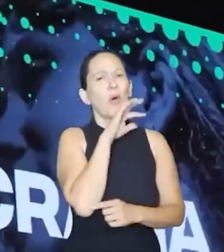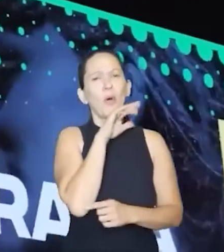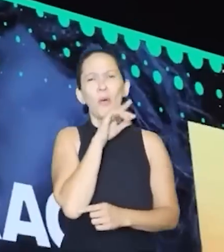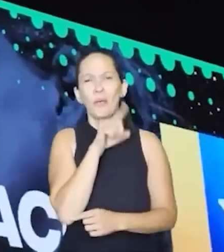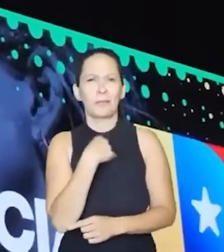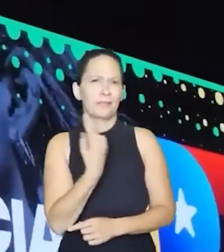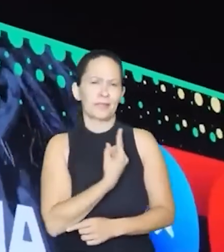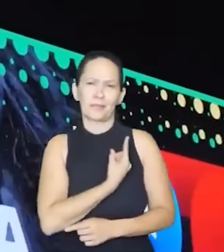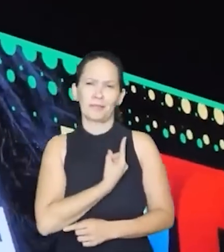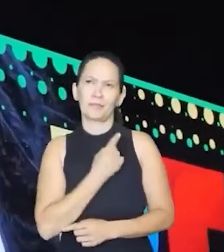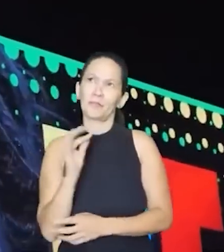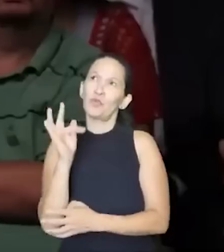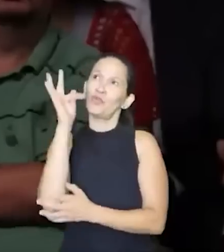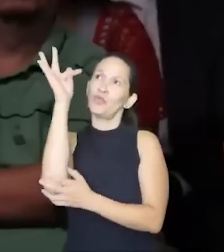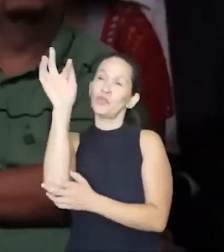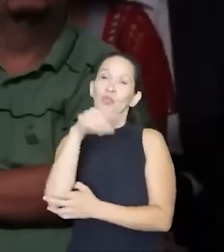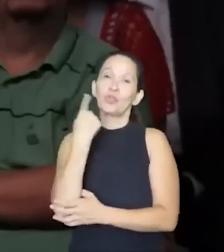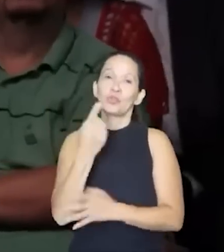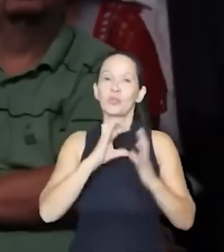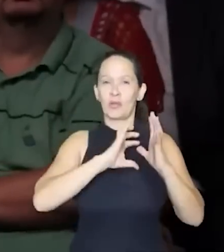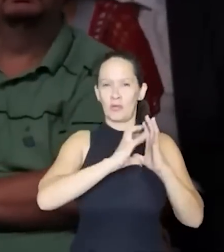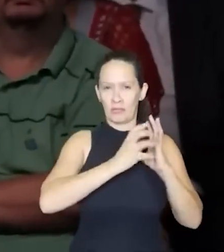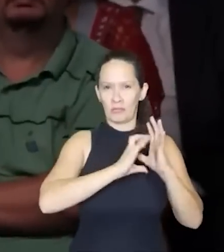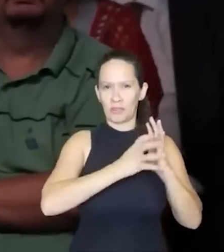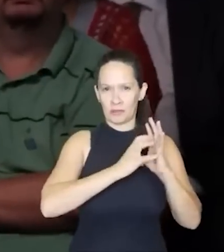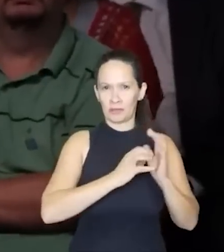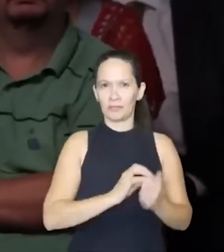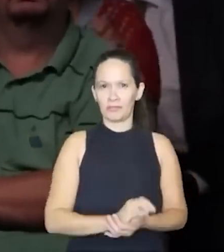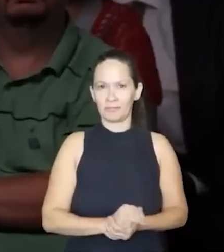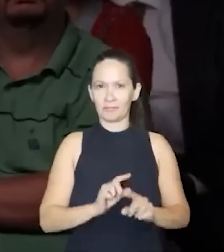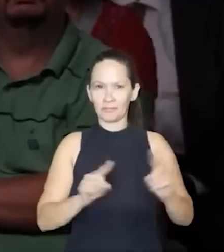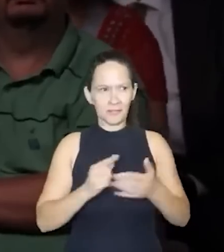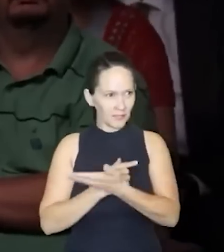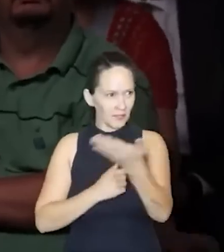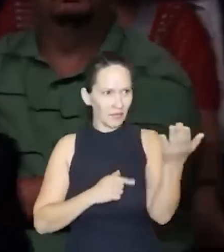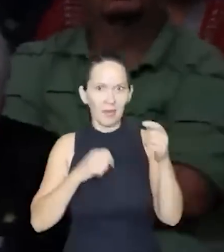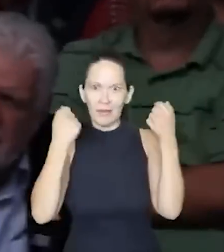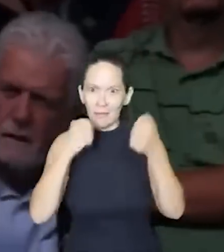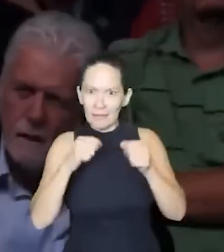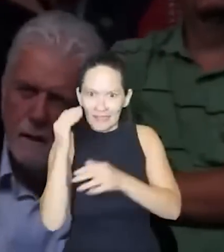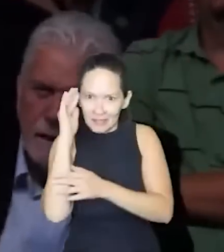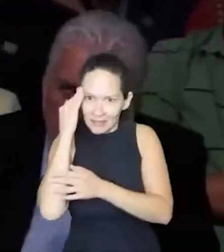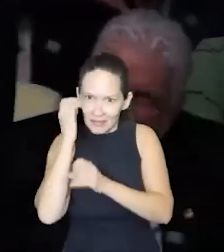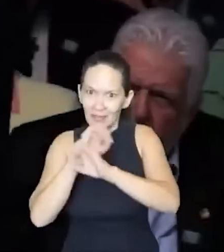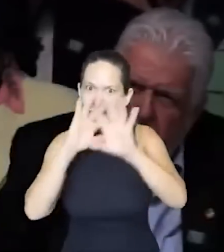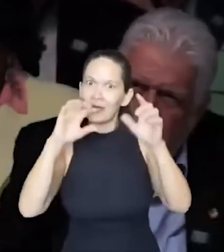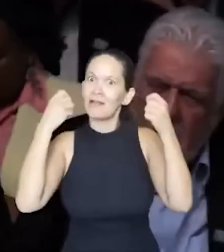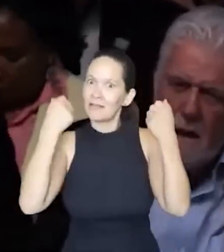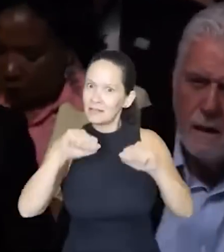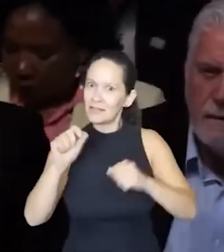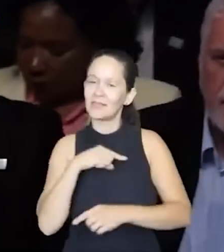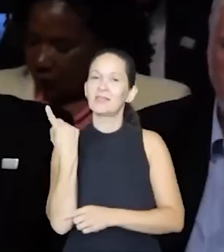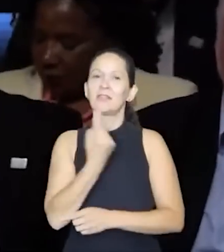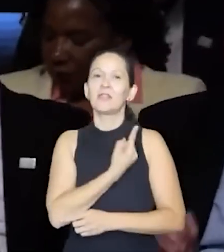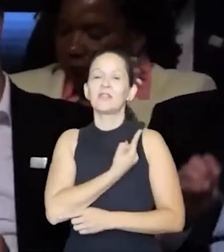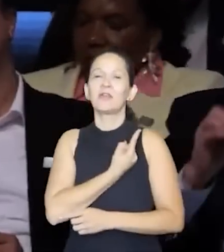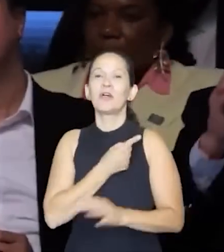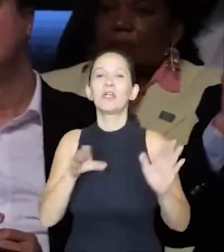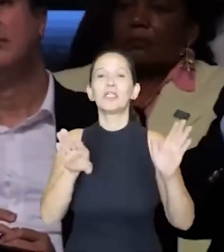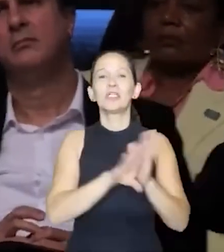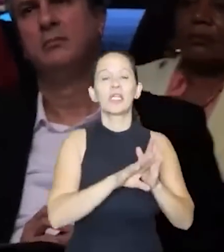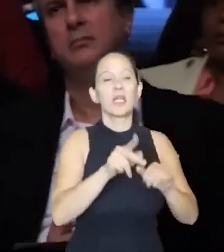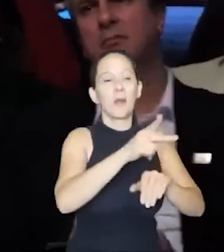o futuro do nosso partido. Mas vocês precisam compreender que nós recebemos um país,